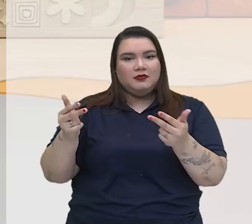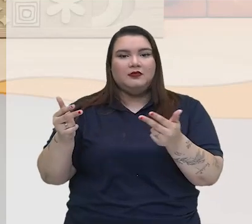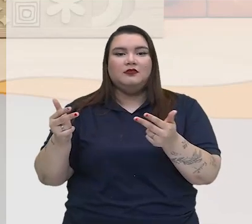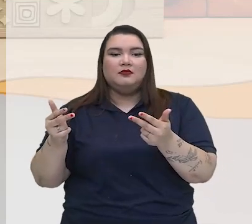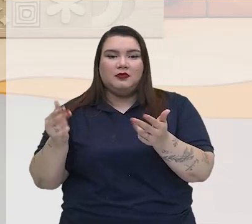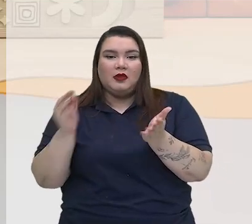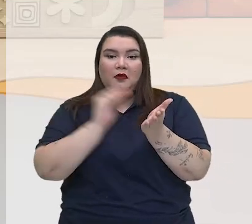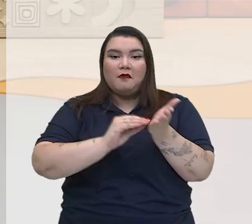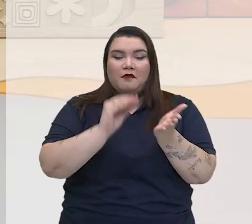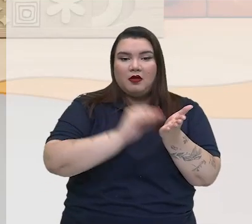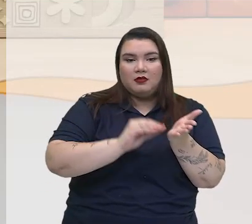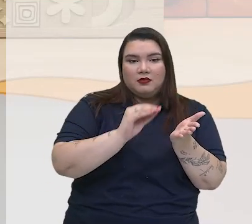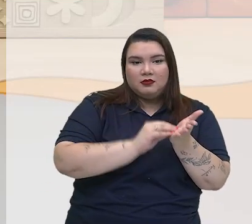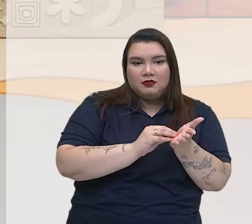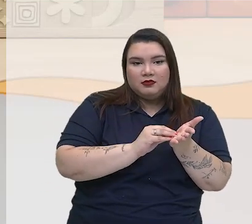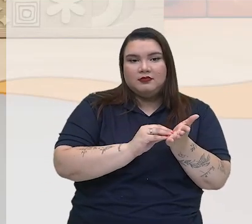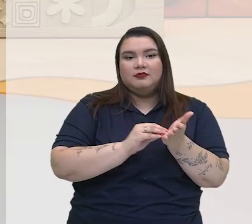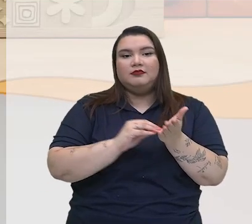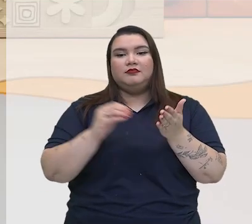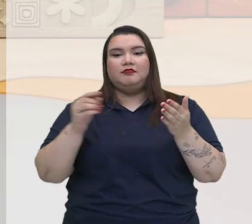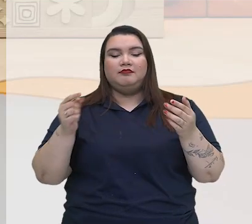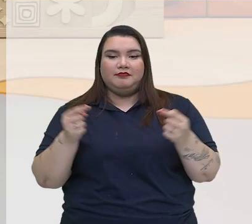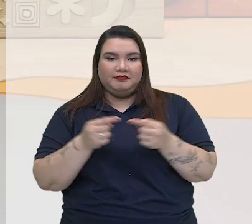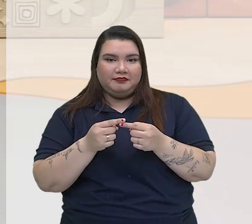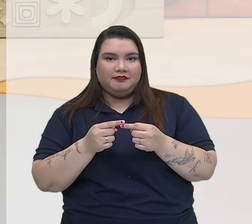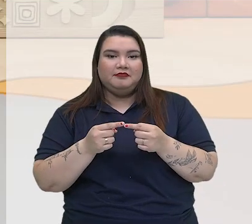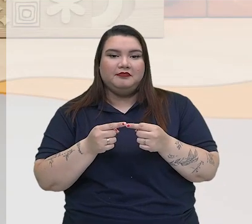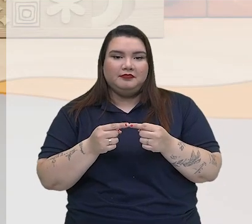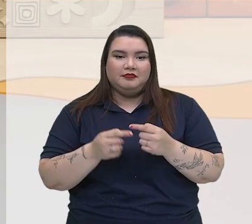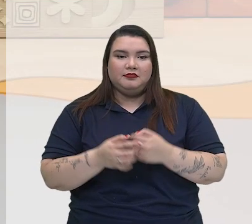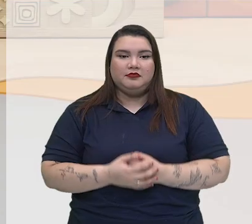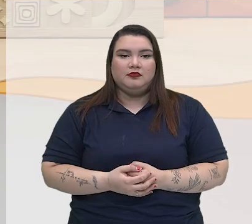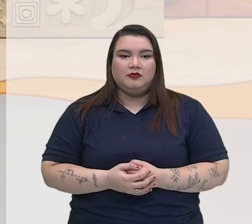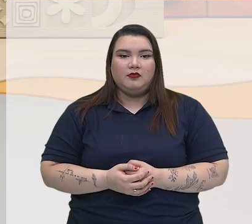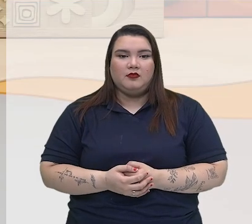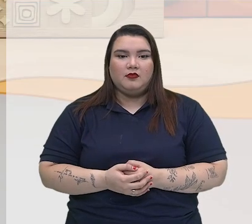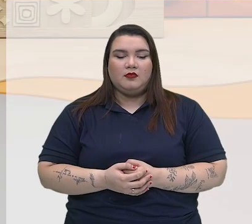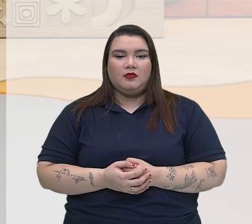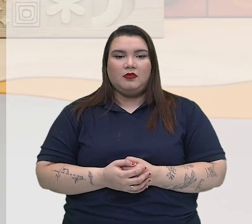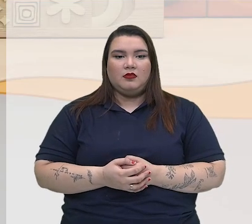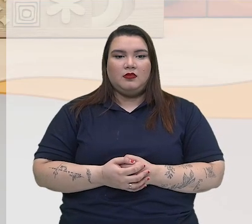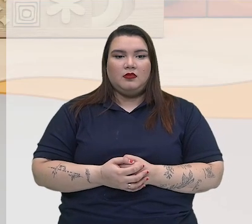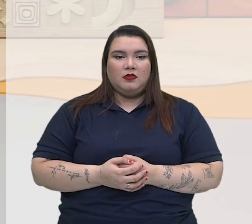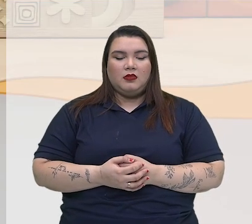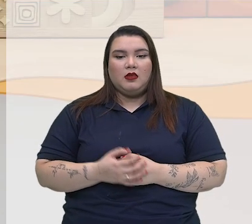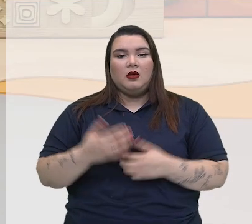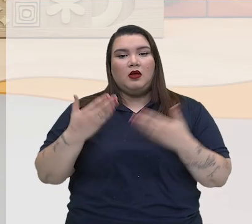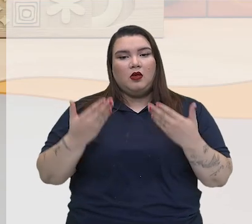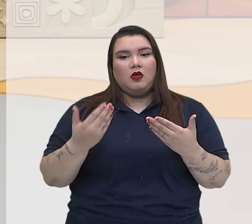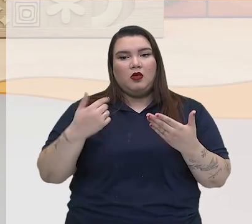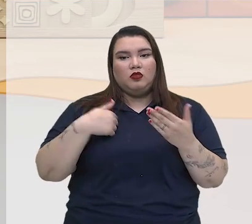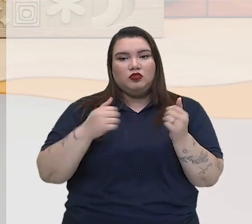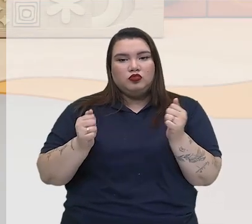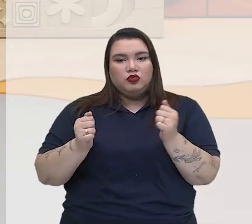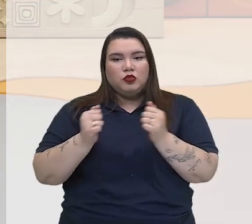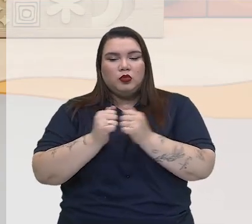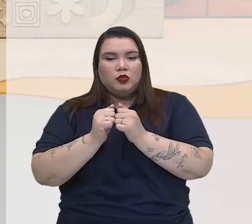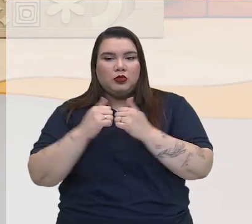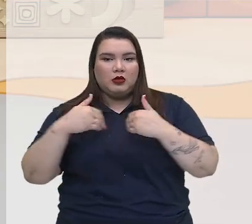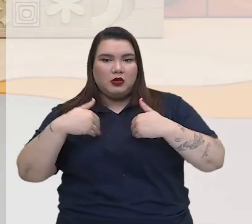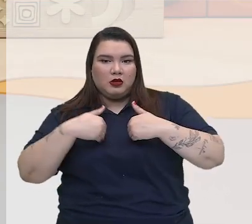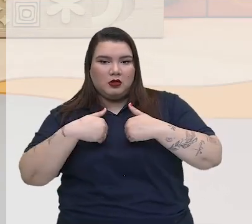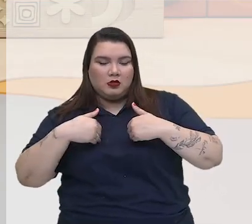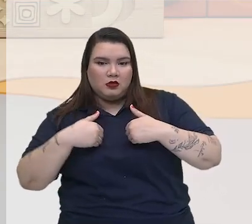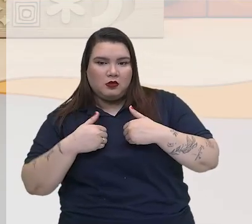que farta. Mavada pinga, ai, ai. Pego o meu burro, faço